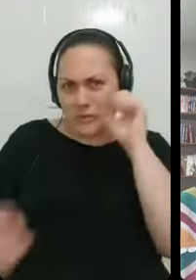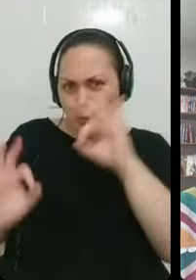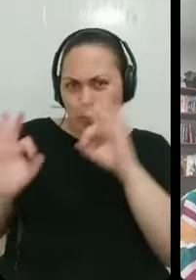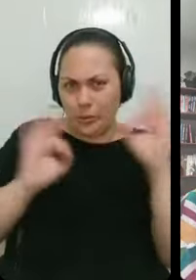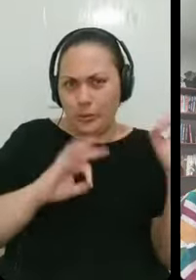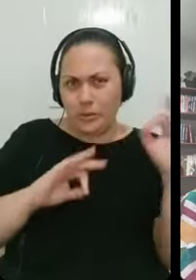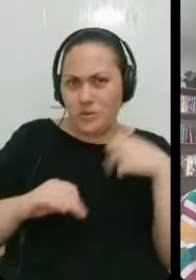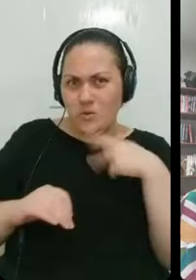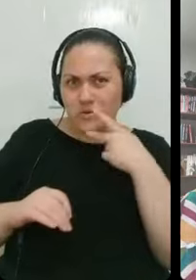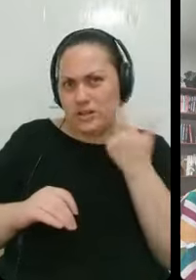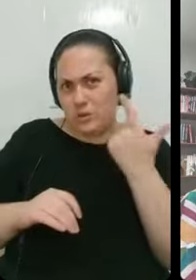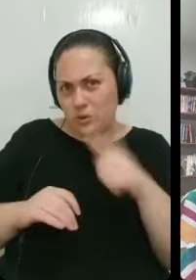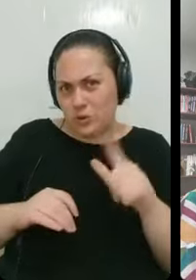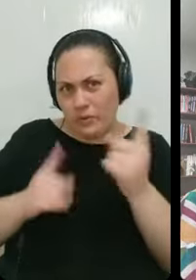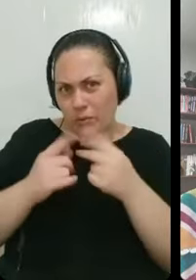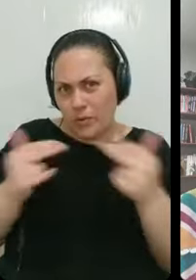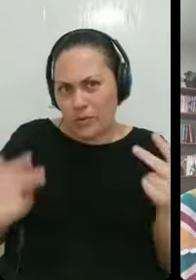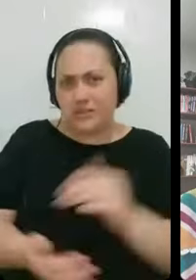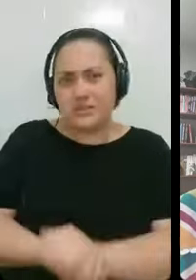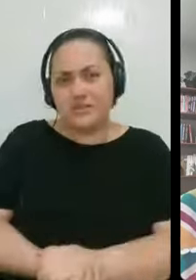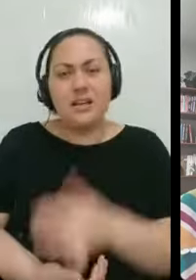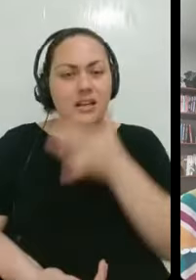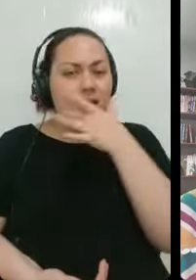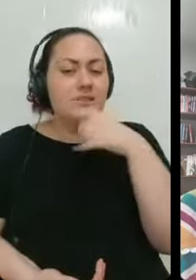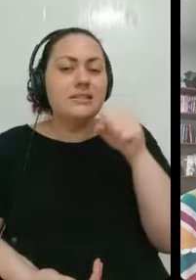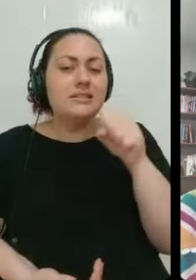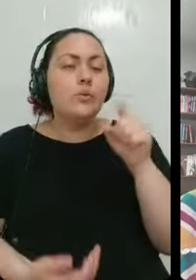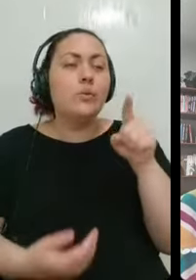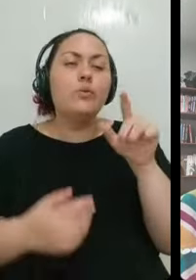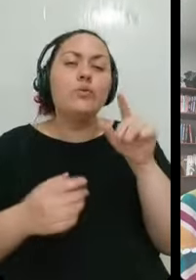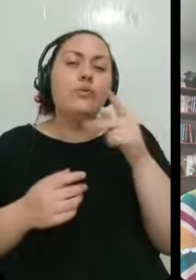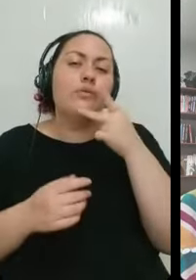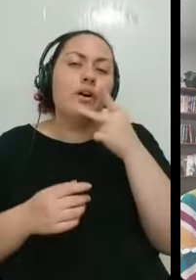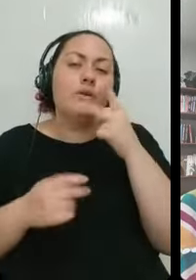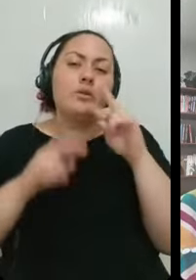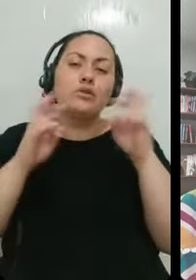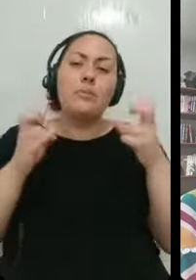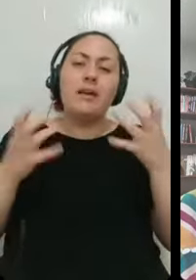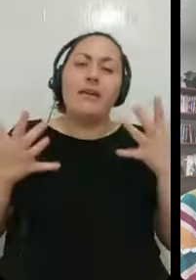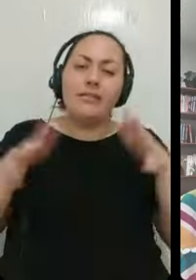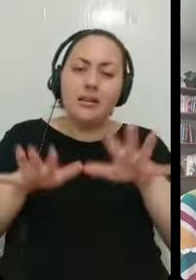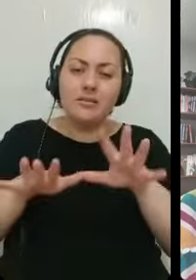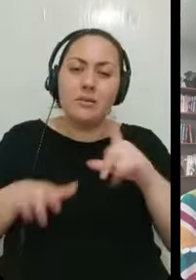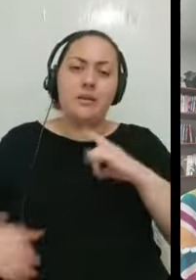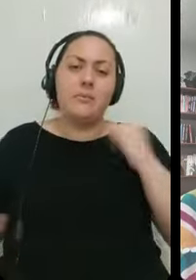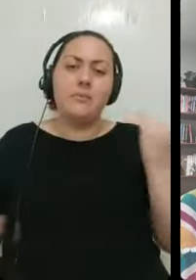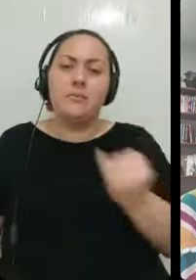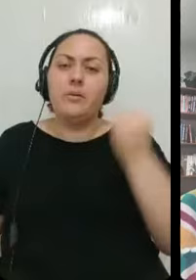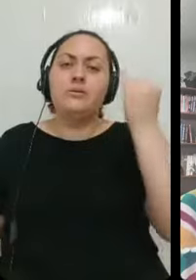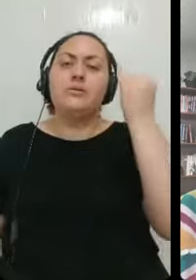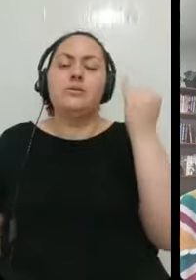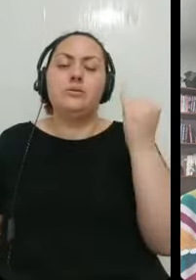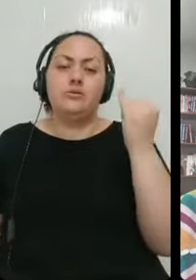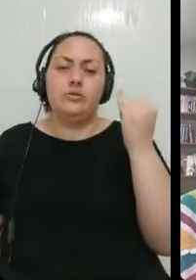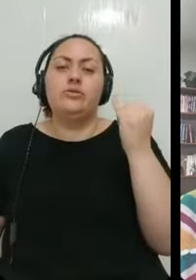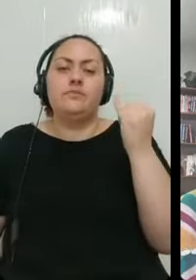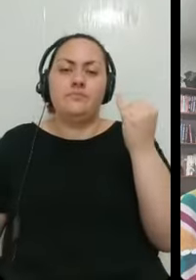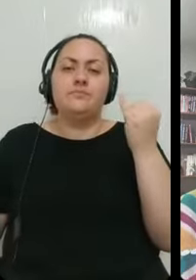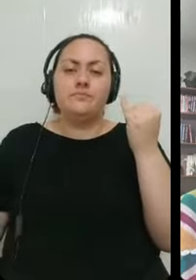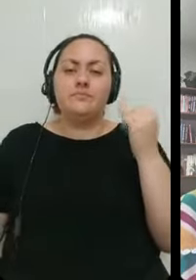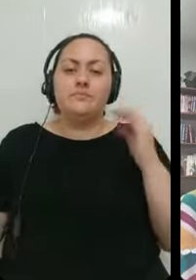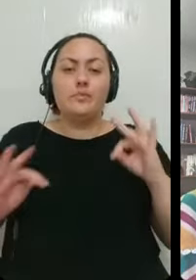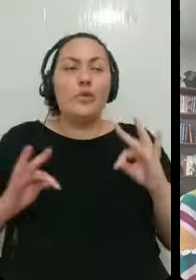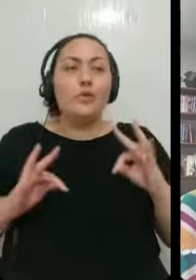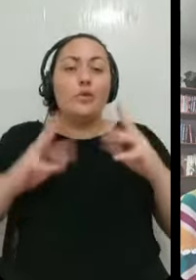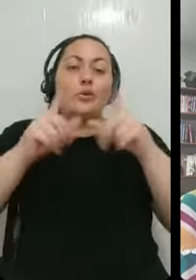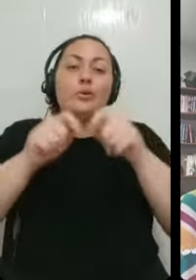quer que eu repita alguma coisa? Acho que sim, acho que a questão da integração, da importância de todos, né, poderem, de